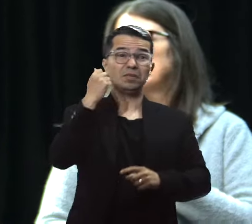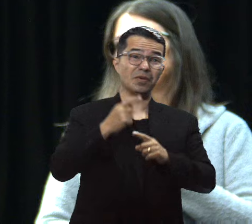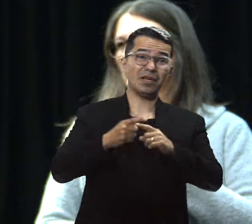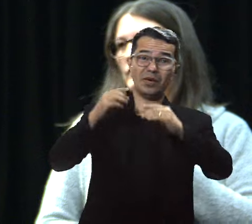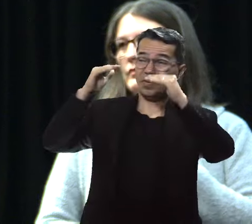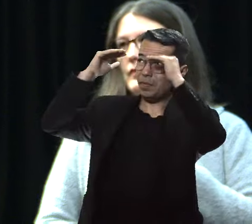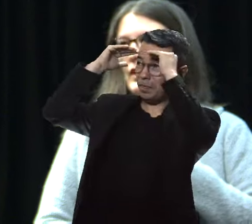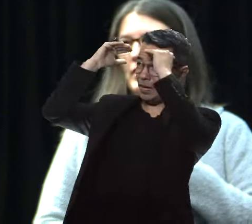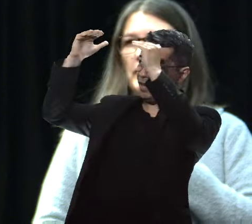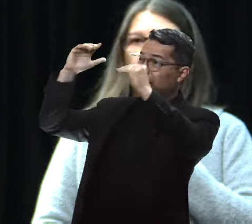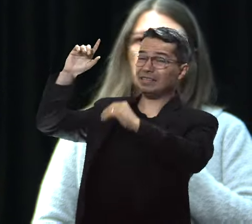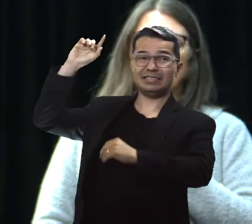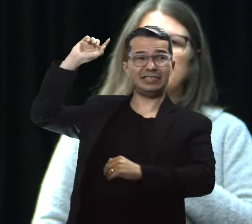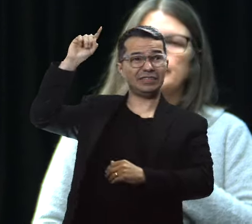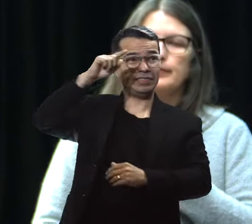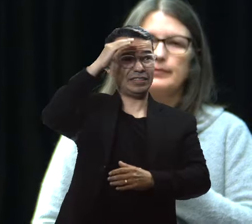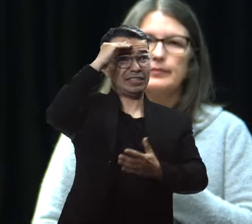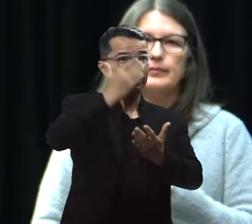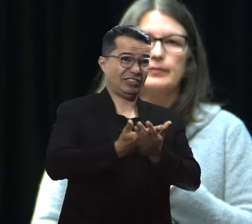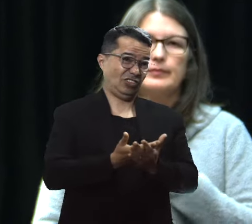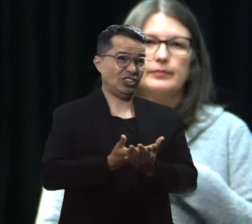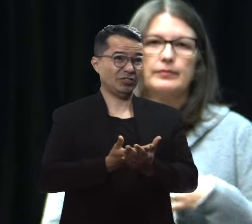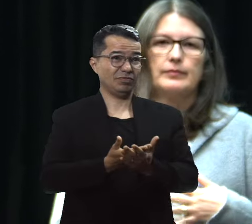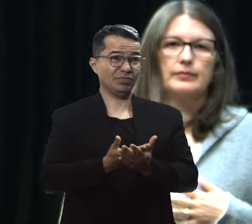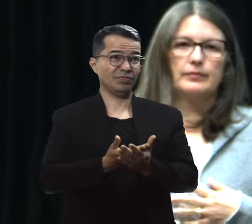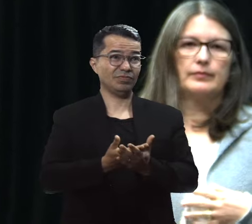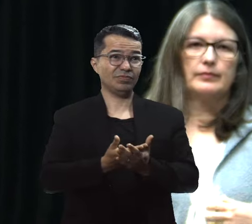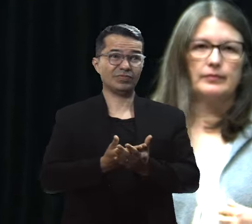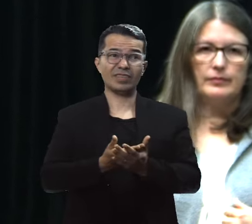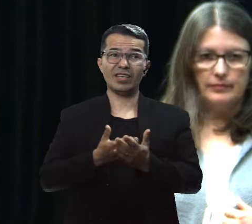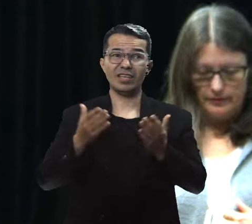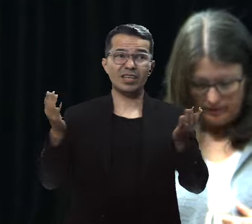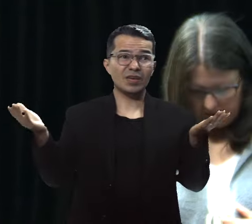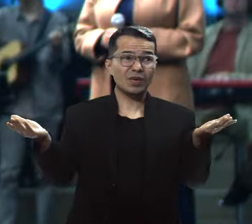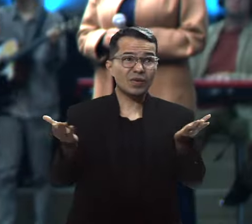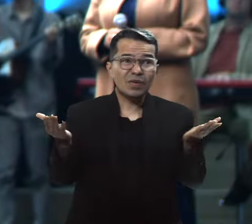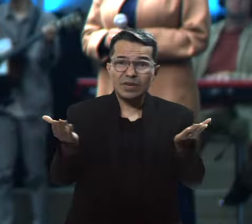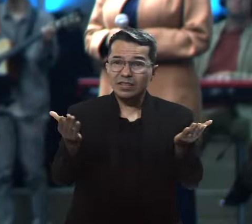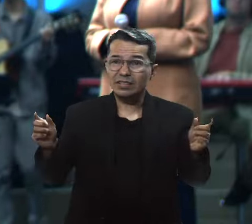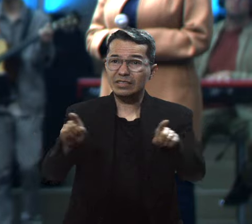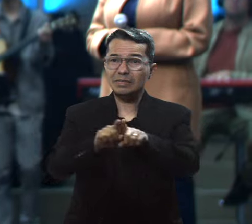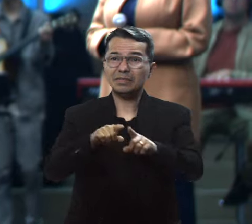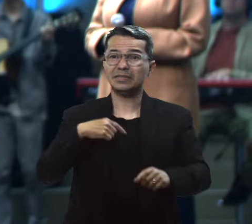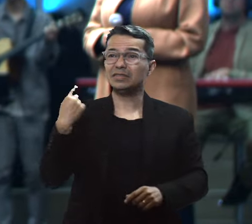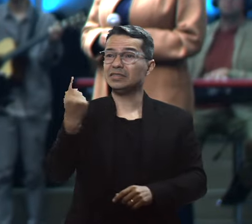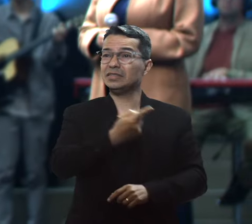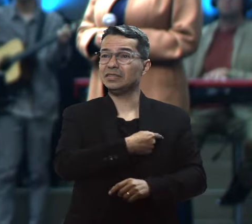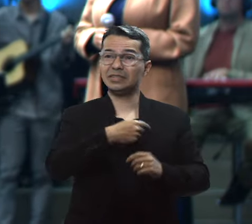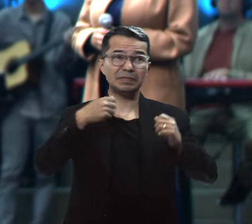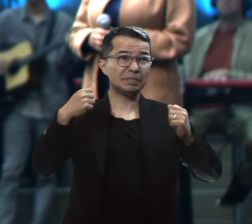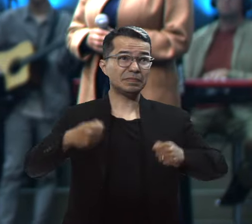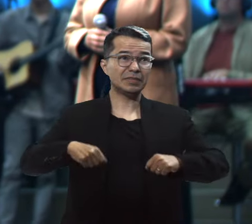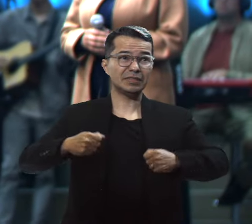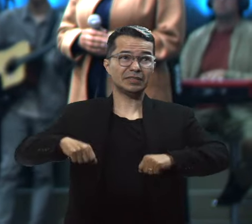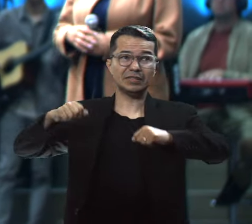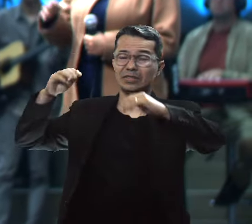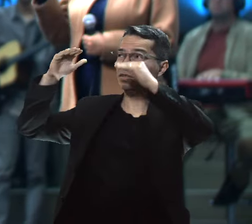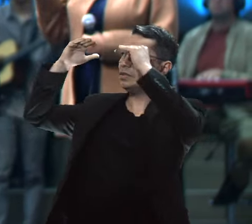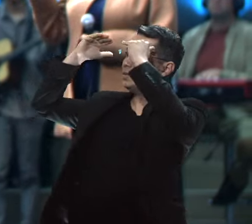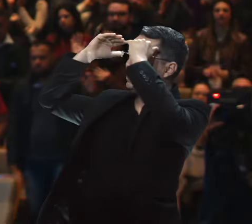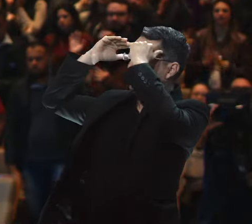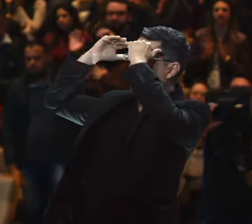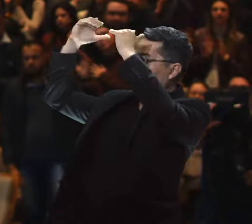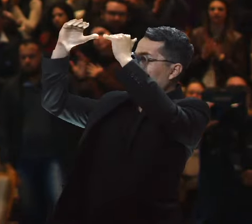vida. Você crê nisso? Olha, uma das coisas que a gente tem que obedecer a Deus. Quem quer obedecer a Deus